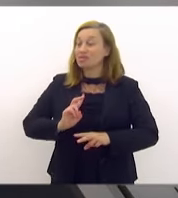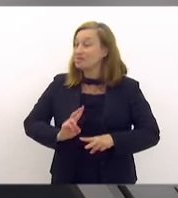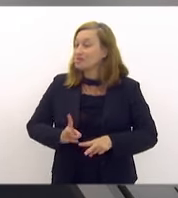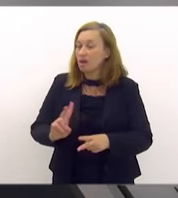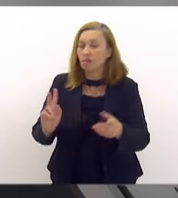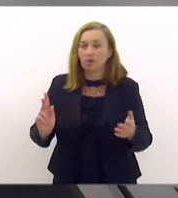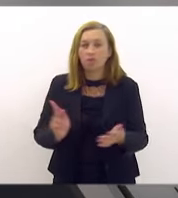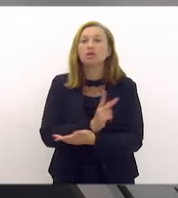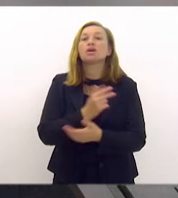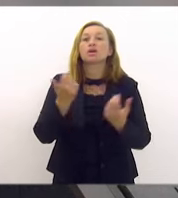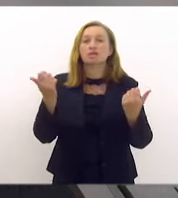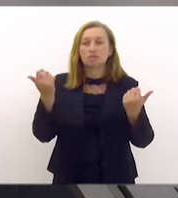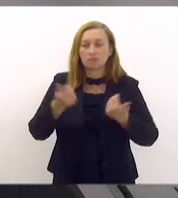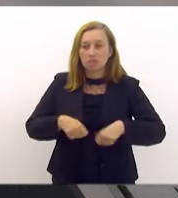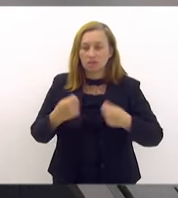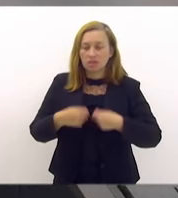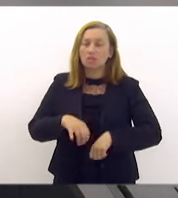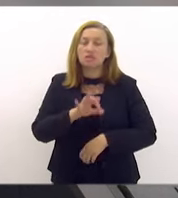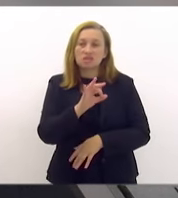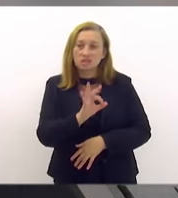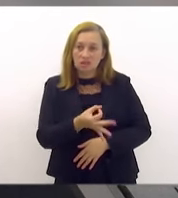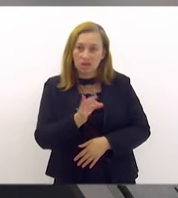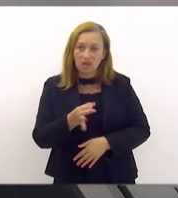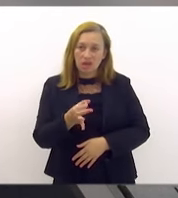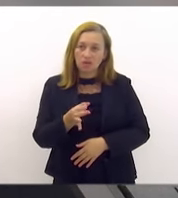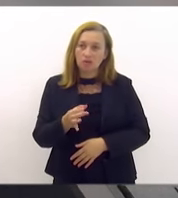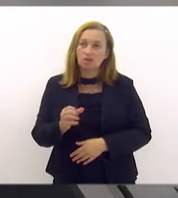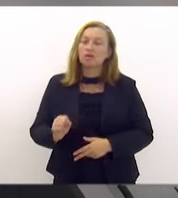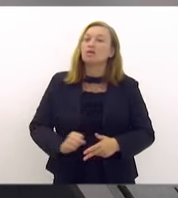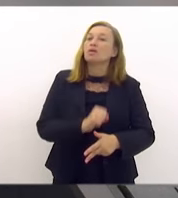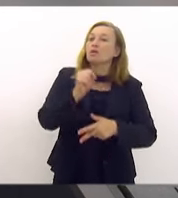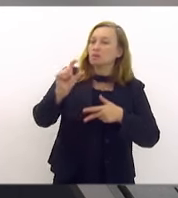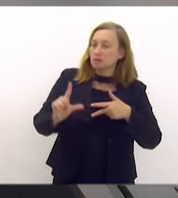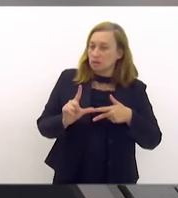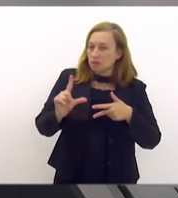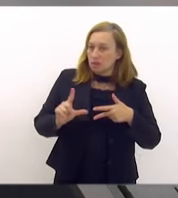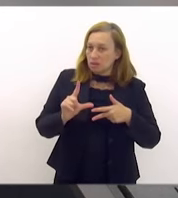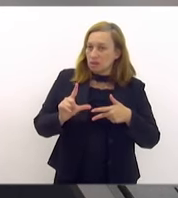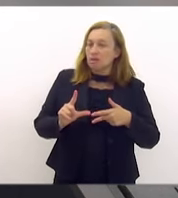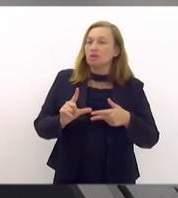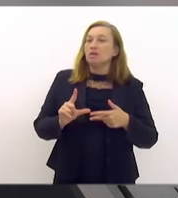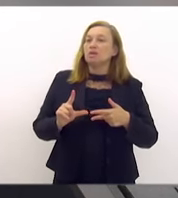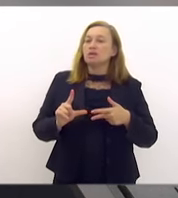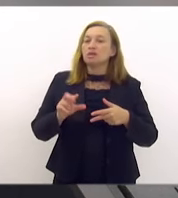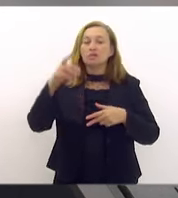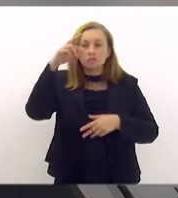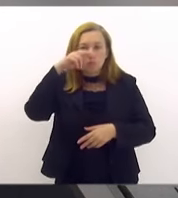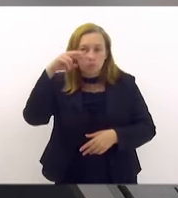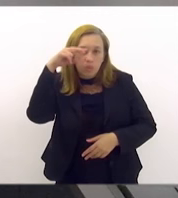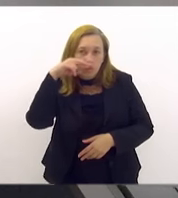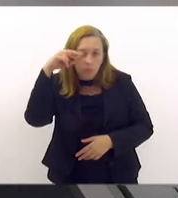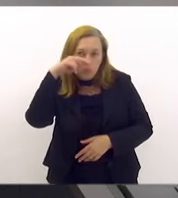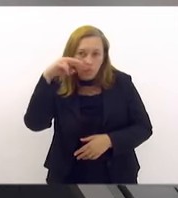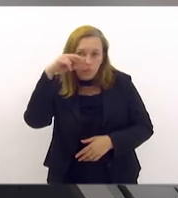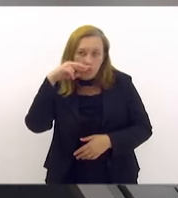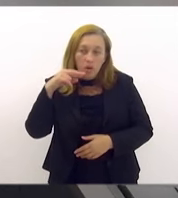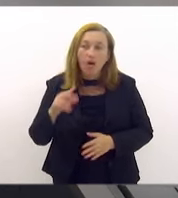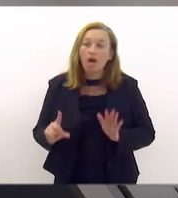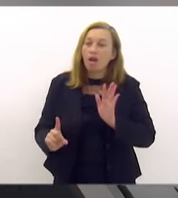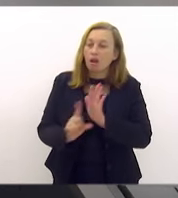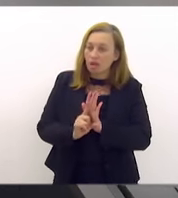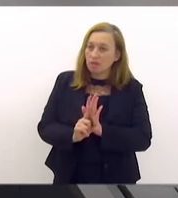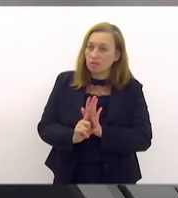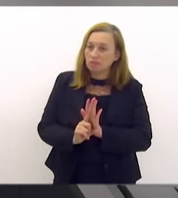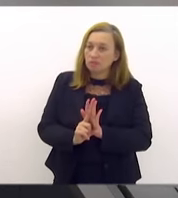e a gente precisa de fato enquanto Poder Legislativo inclusive que fiscaliza eh as leis